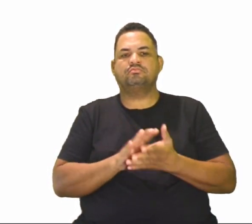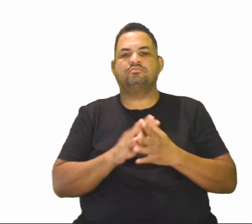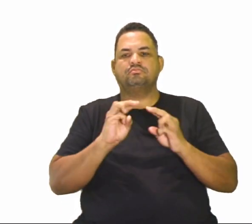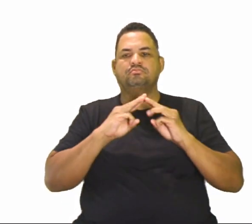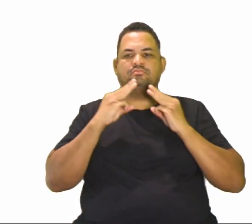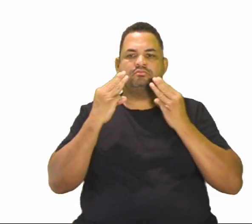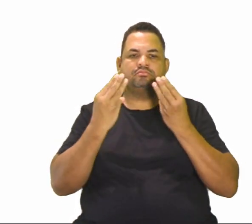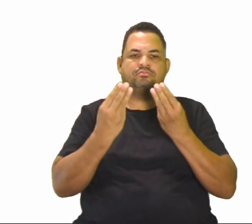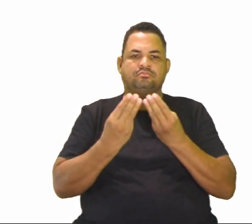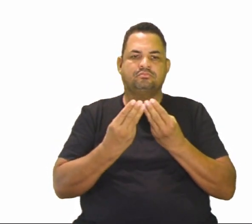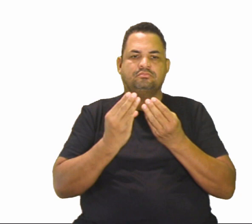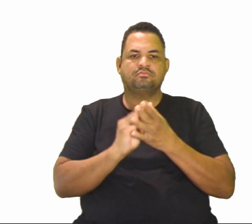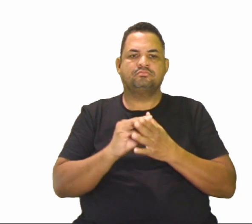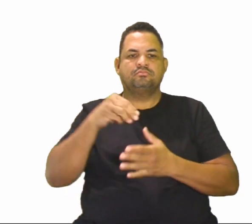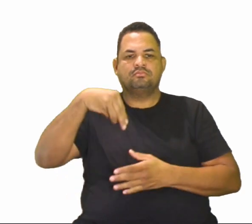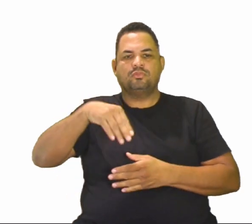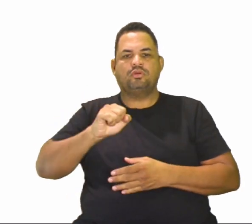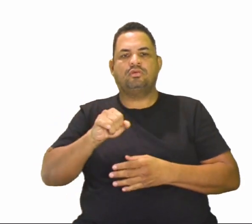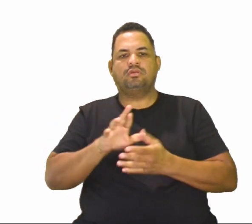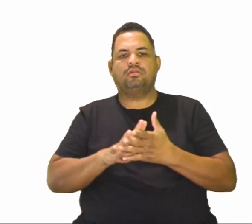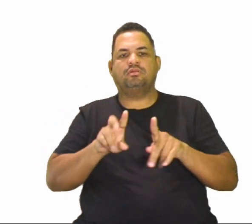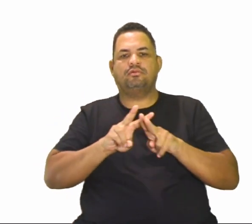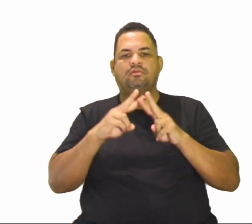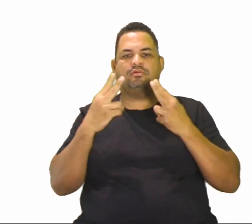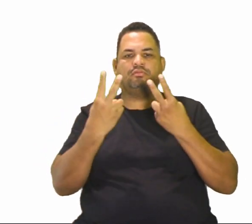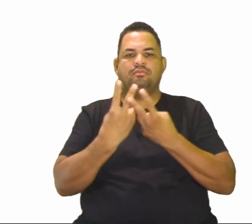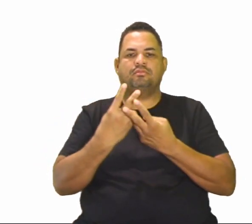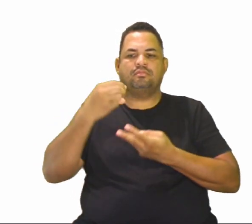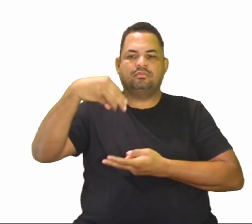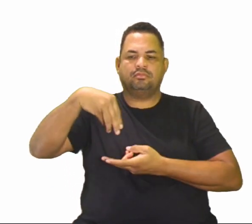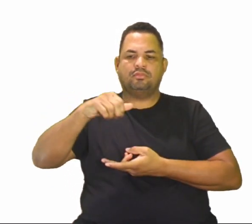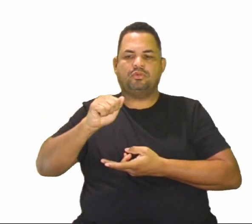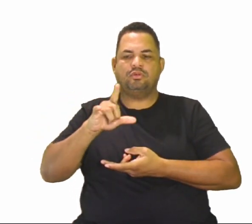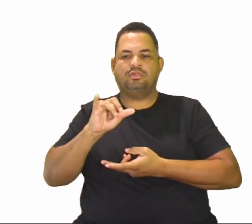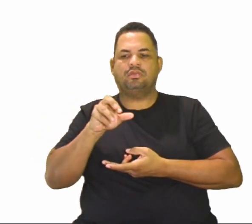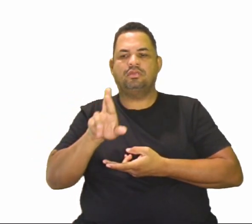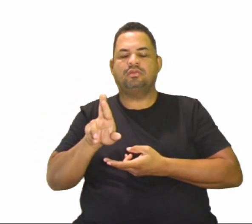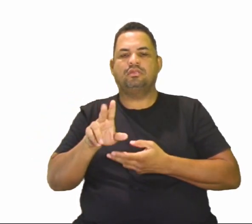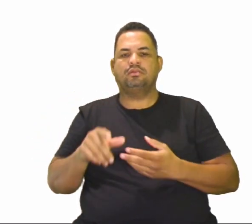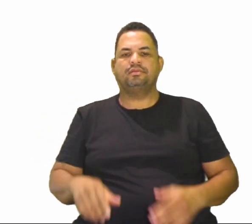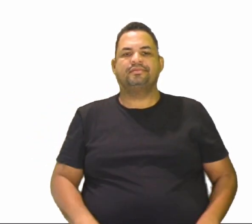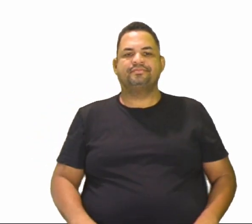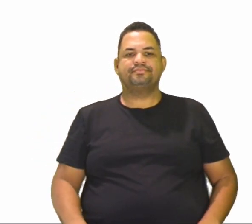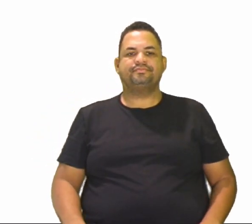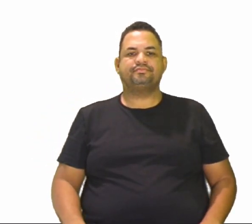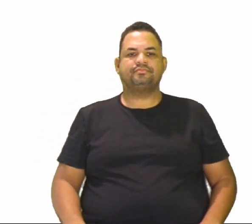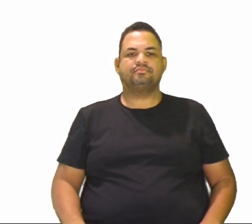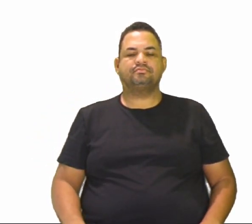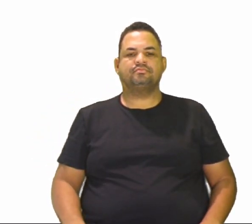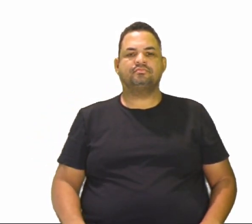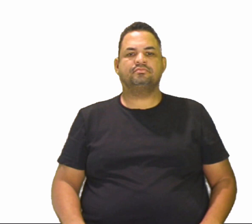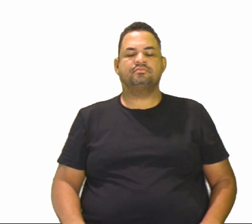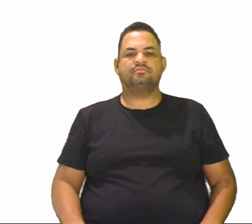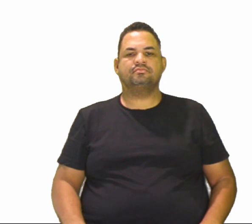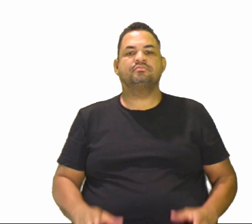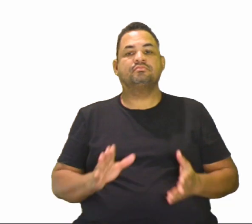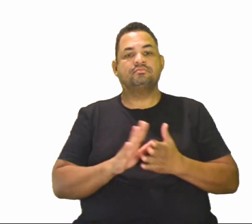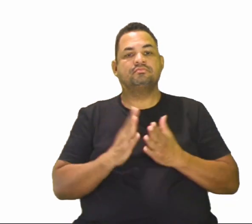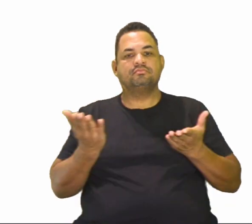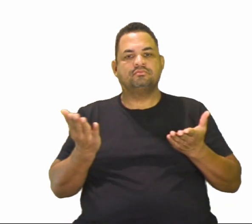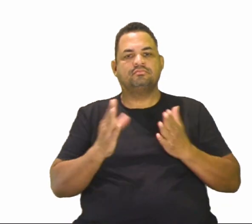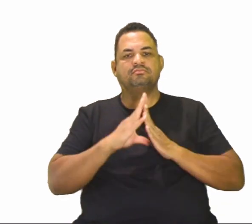como massa molar e volume molar. E assim vamos